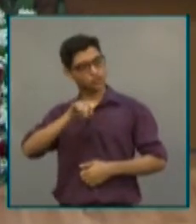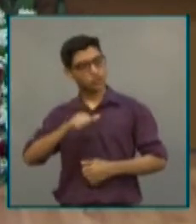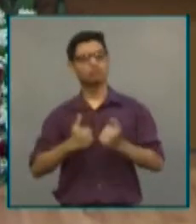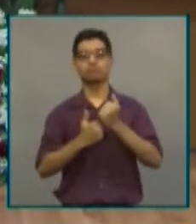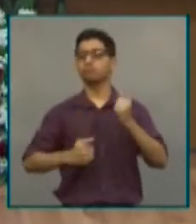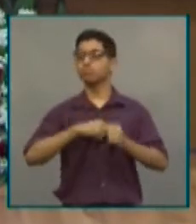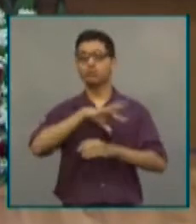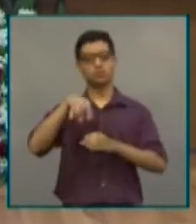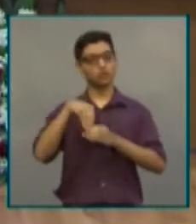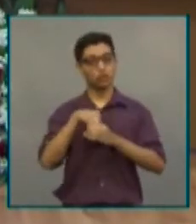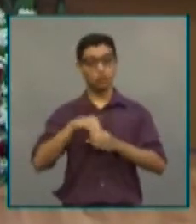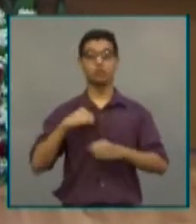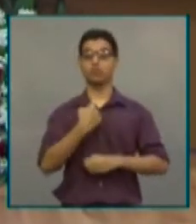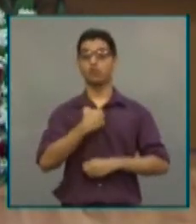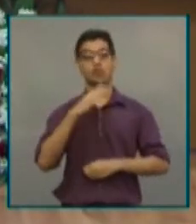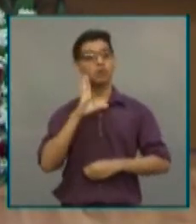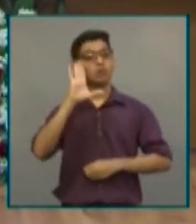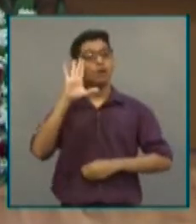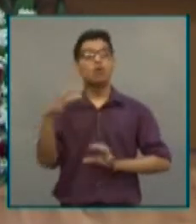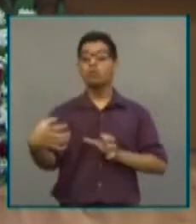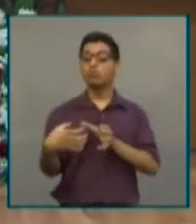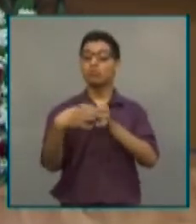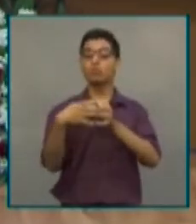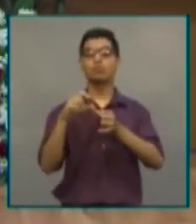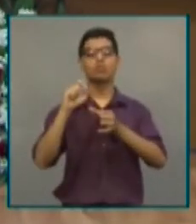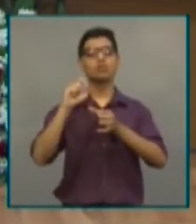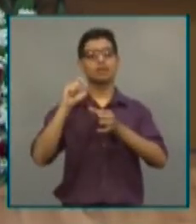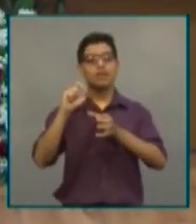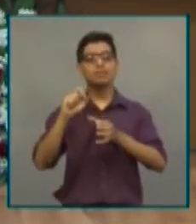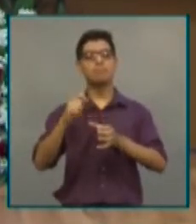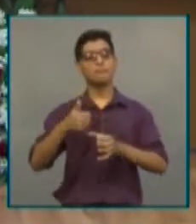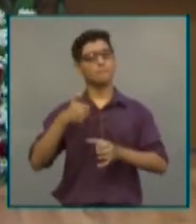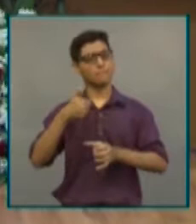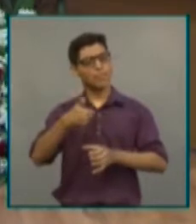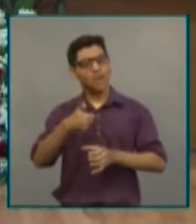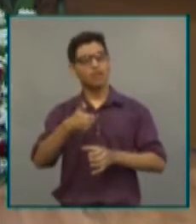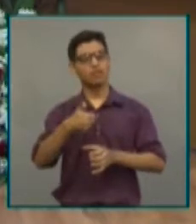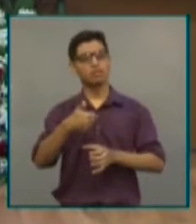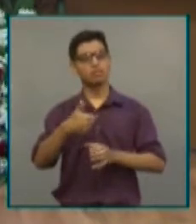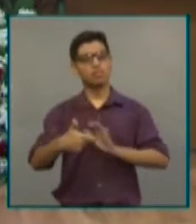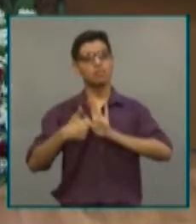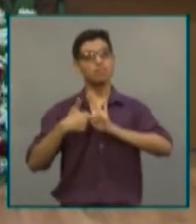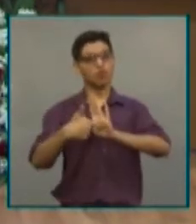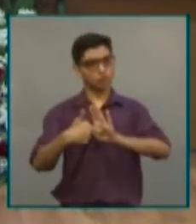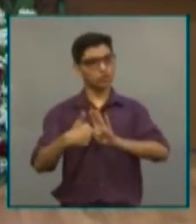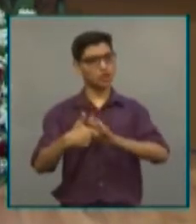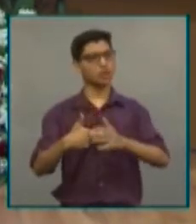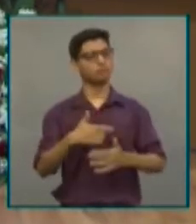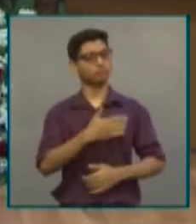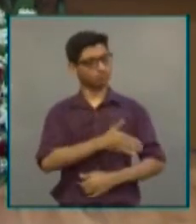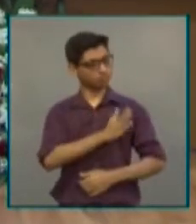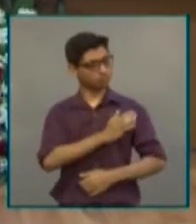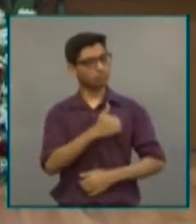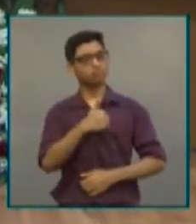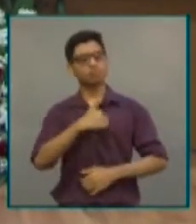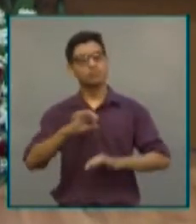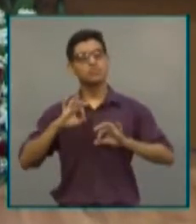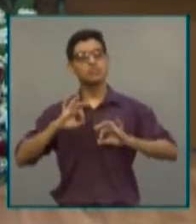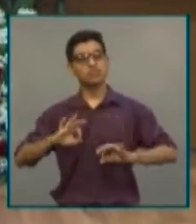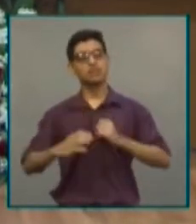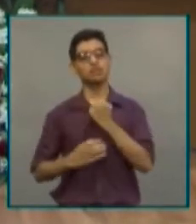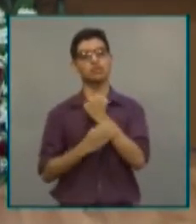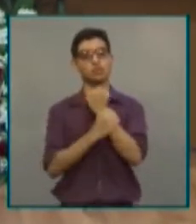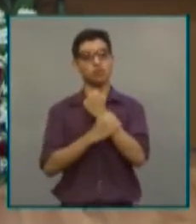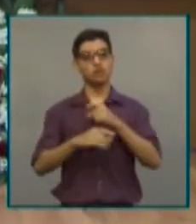queremos pessoas de bem, de bom coração, porque energia positiva traz energia positiva. mas com sangue no olho para trabalhar. E